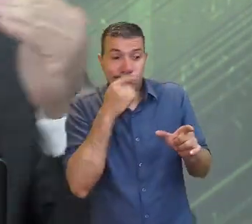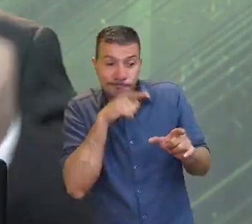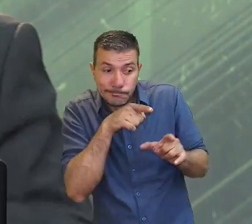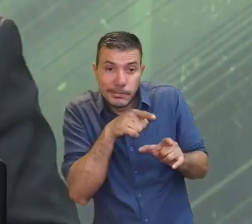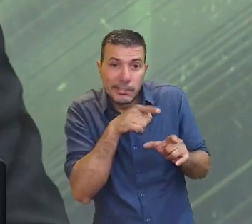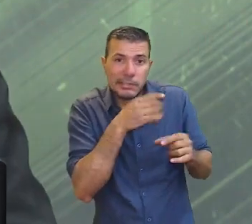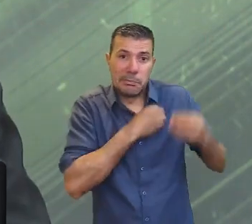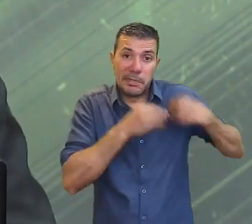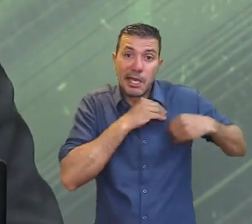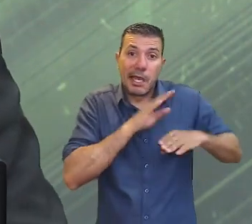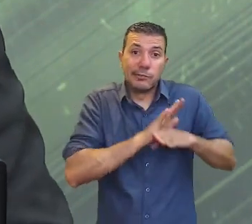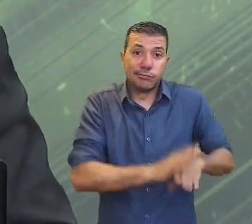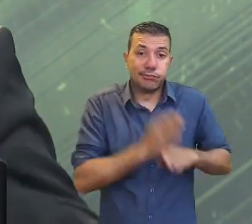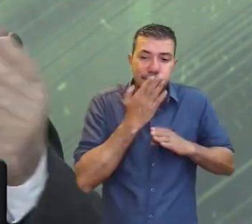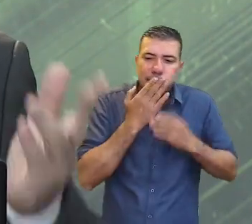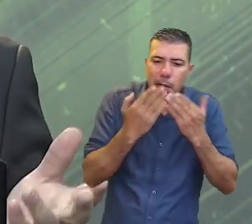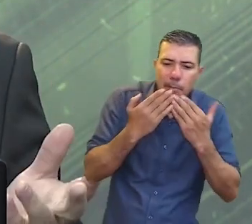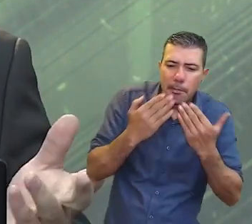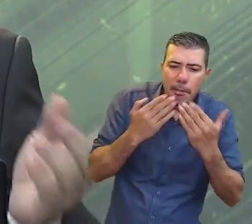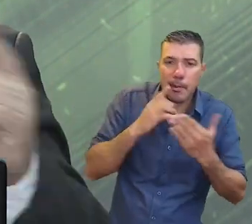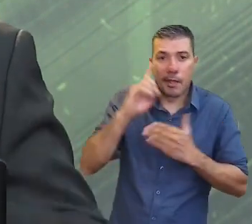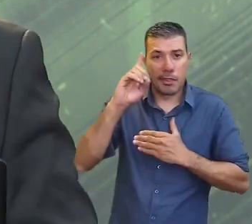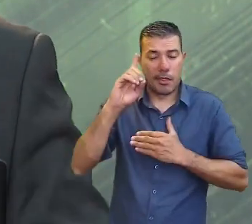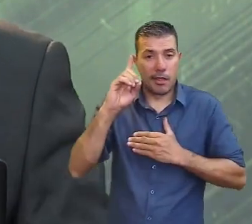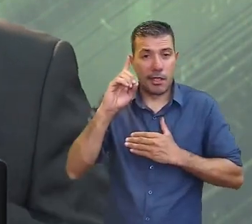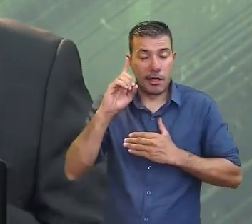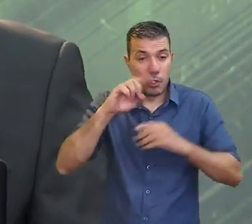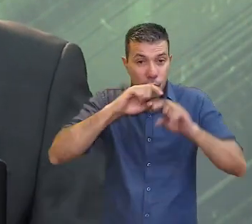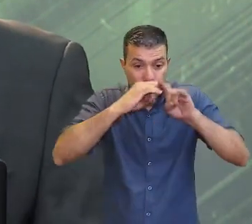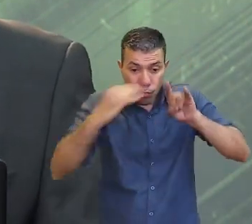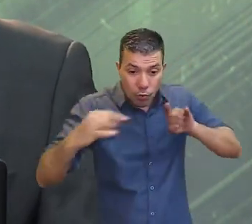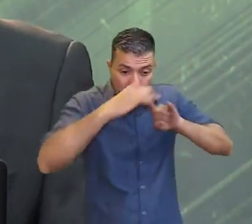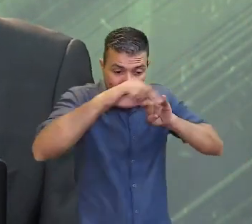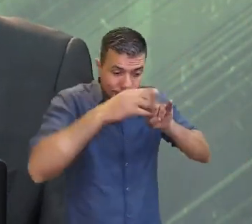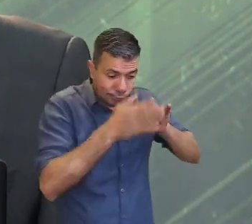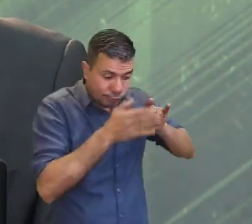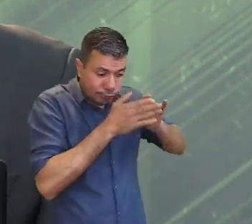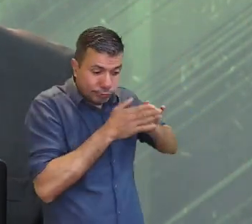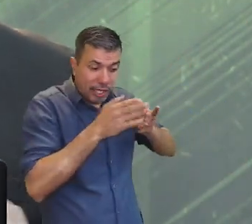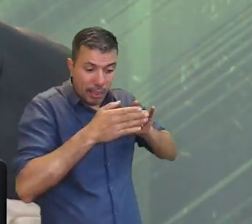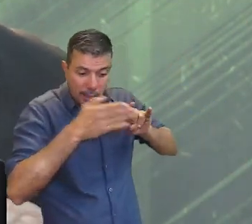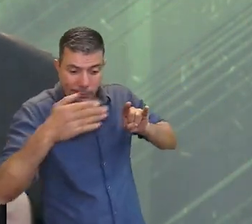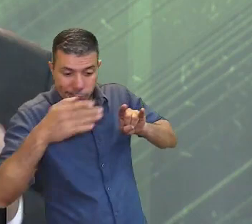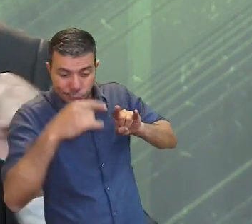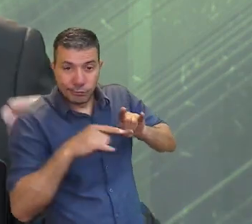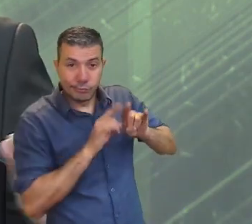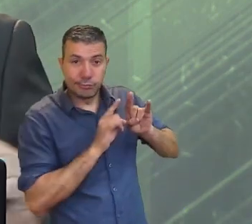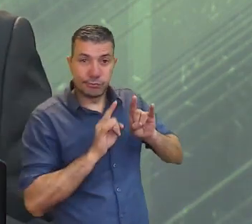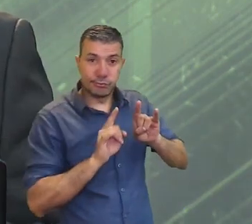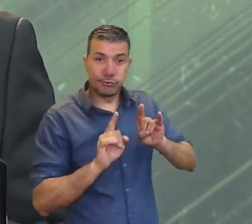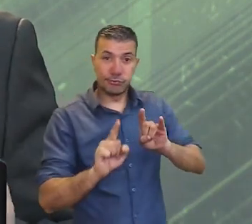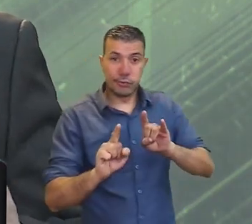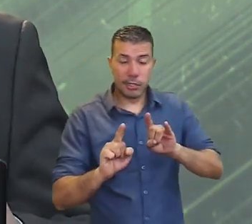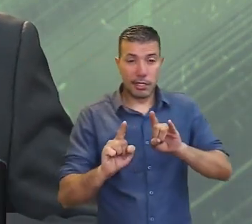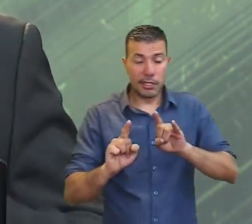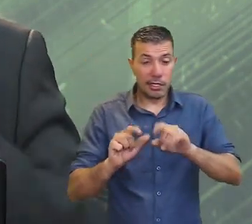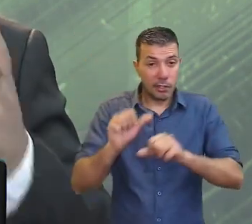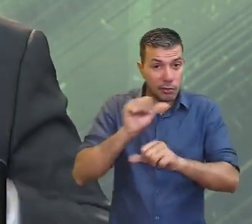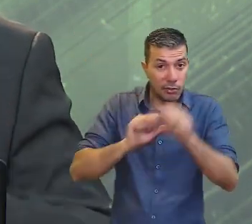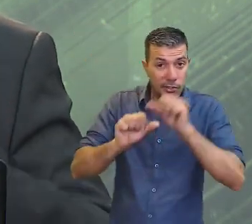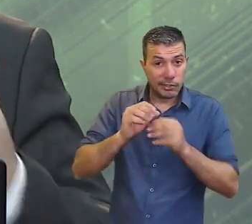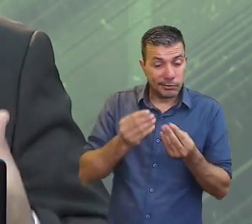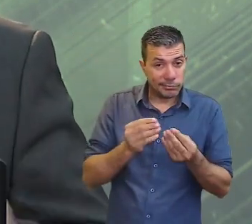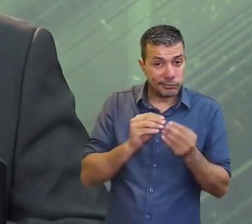seus pecados confessados, à medida que estes eram, em certos sentidos, transferidos. É um processo de transferências